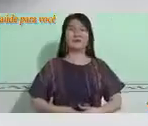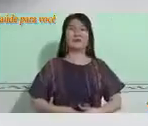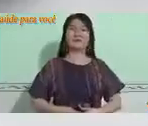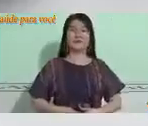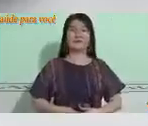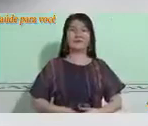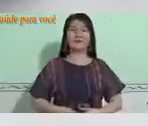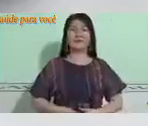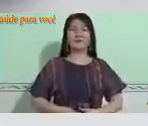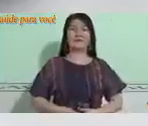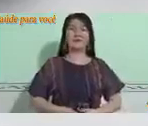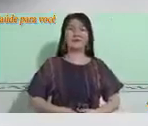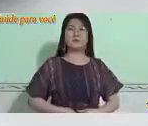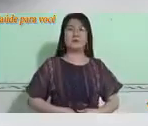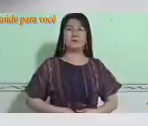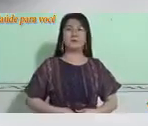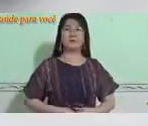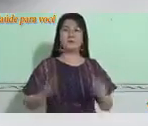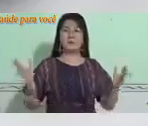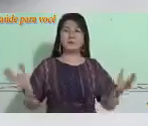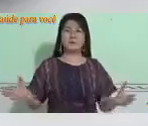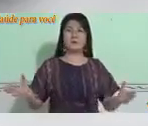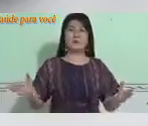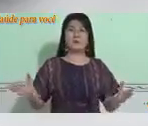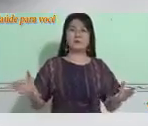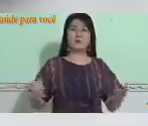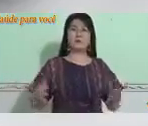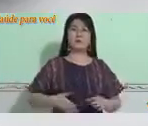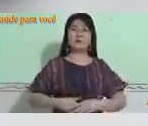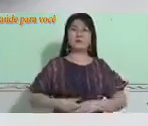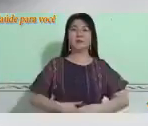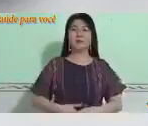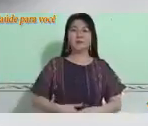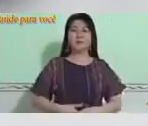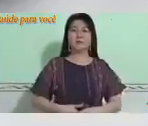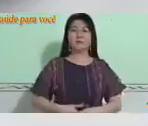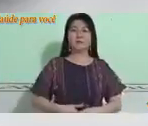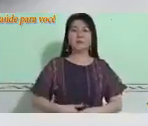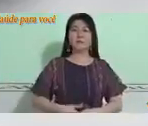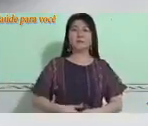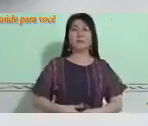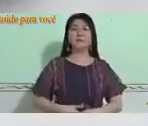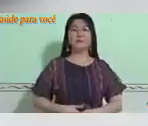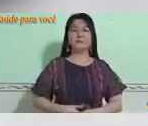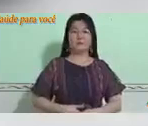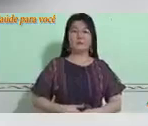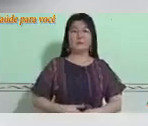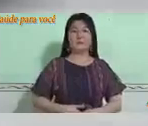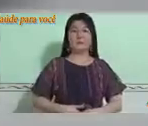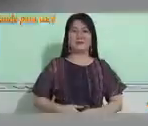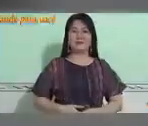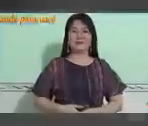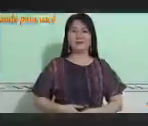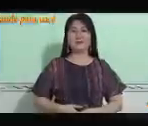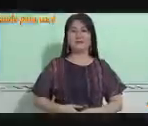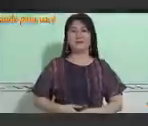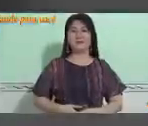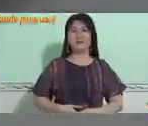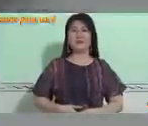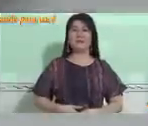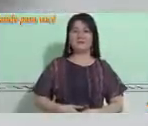cirurgia de tireoide é feita para tratar problemas na tireoide, como nódulos, cistos, aumento ou inchaço gerador